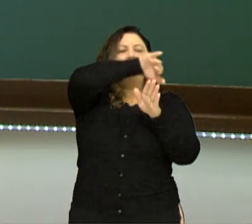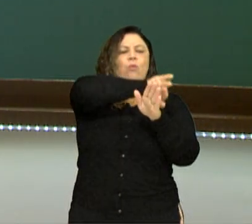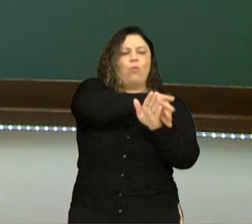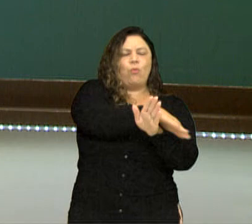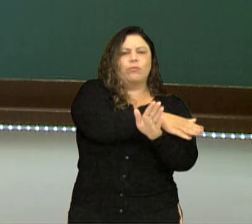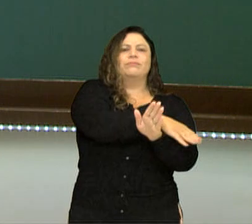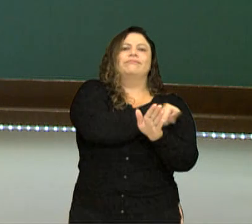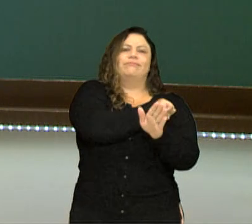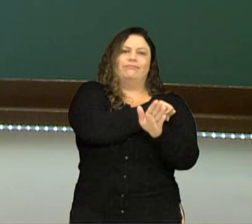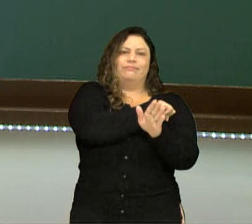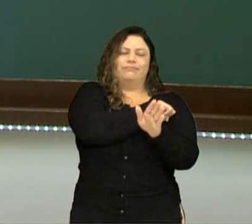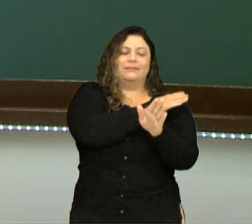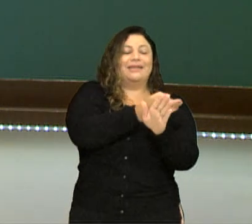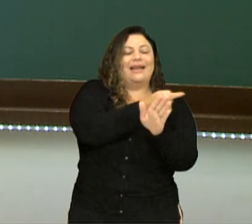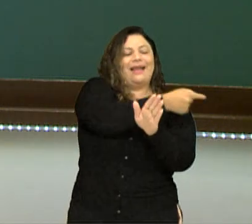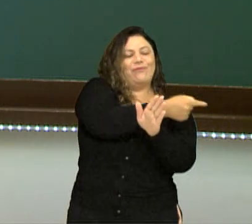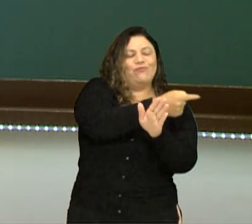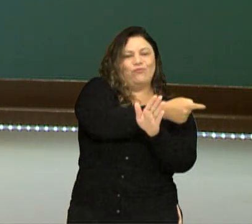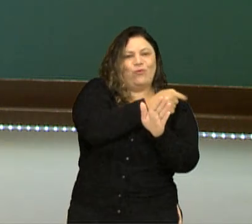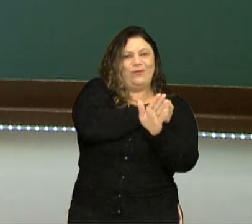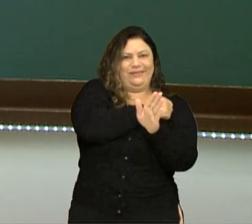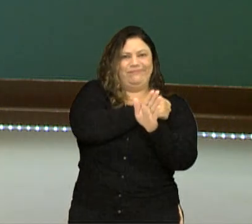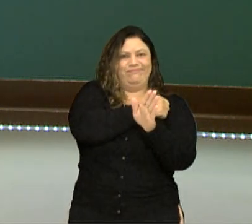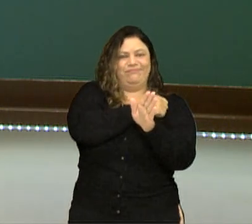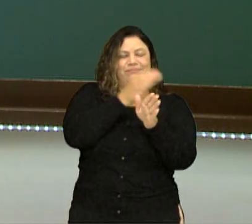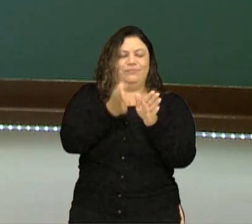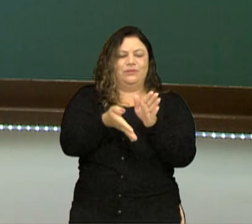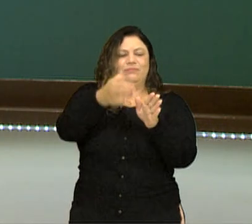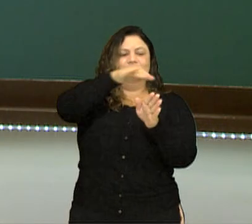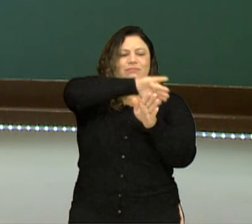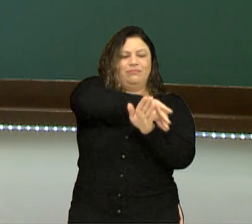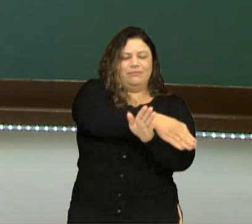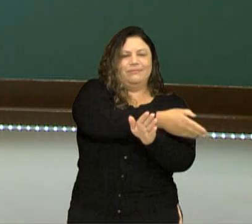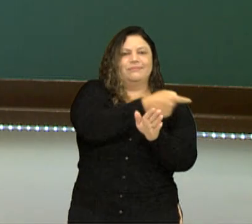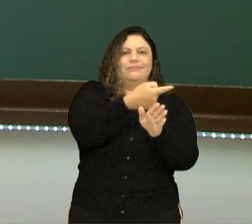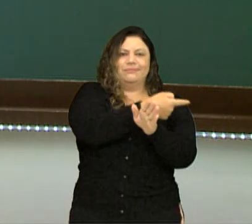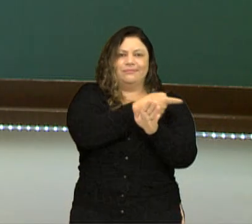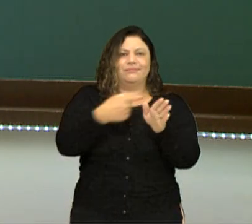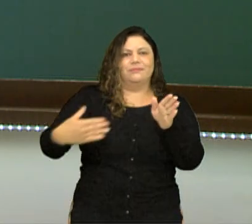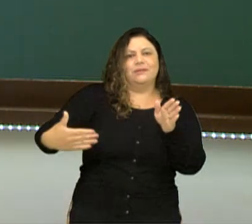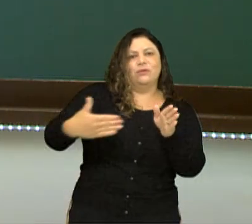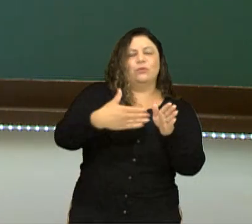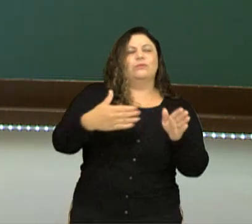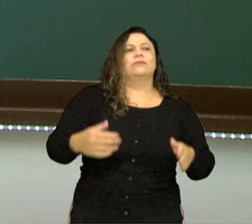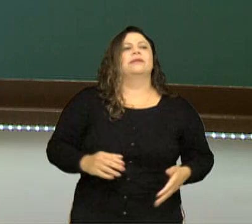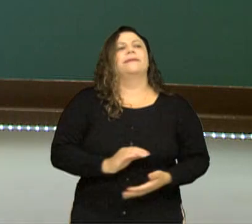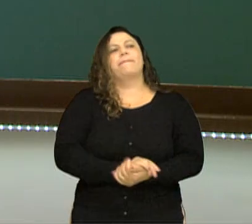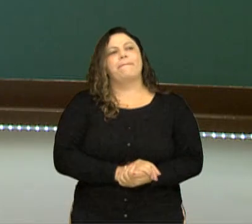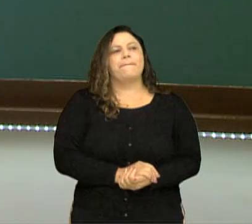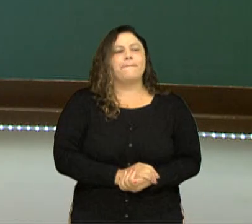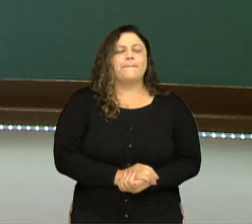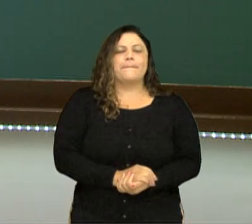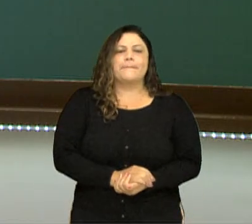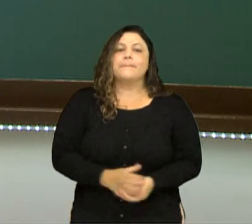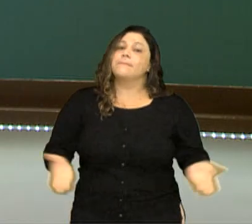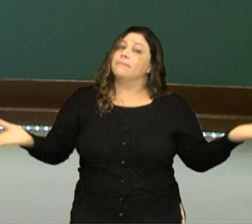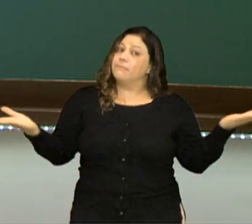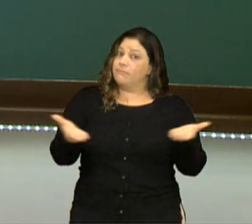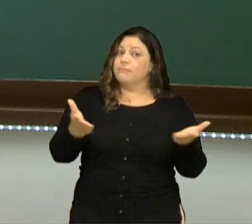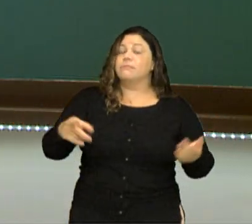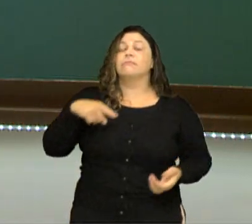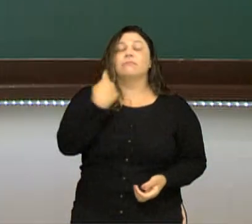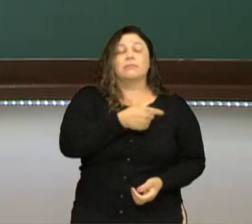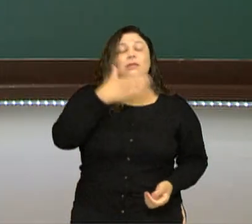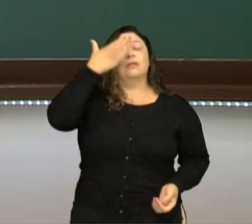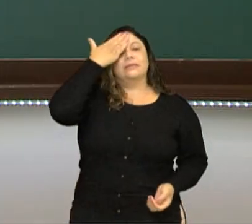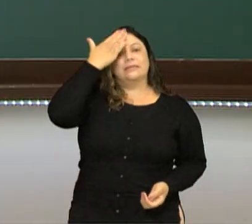som sai lá fora, porque a onda difratou, beleza? Então, assim, atualmente, pessoal, nós sabemos que a luz